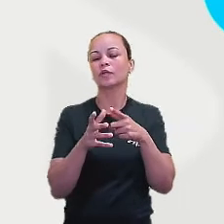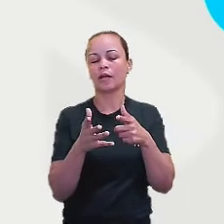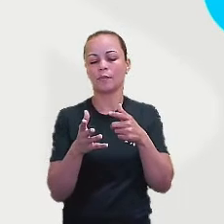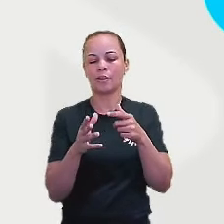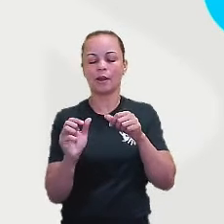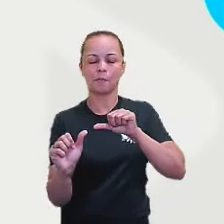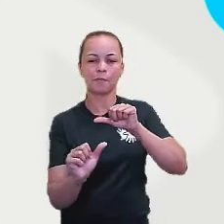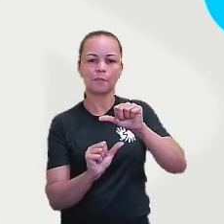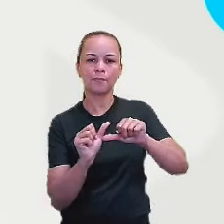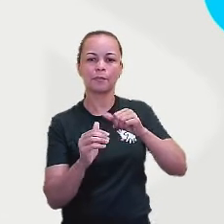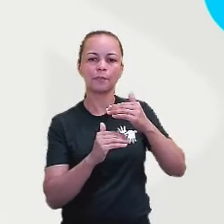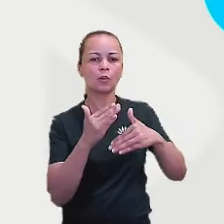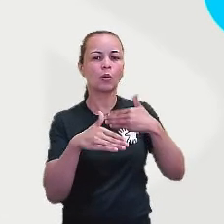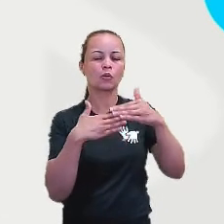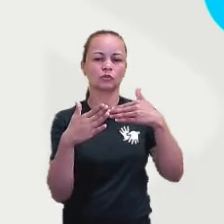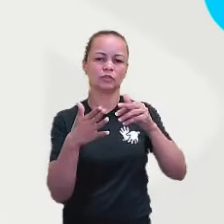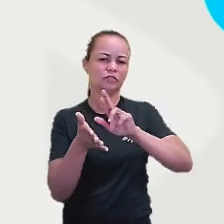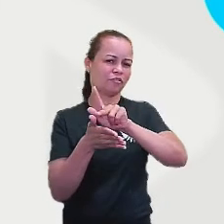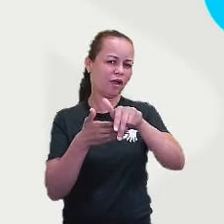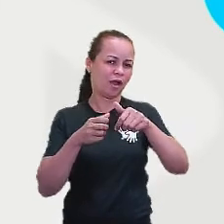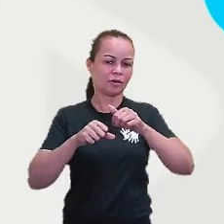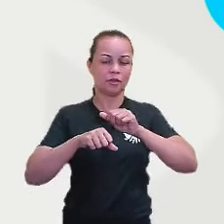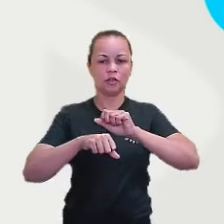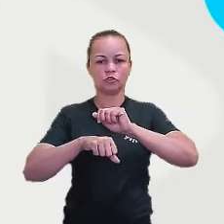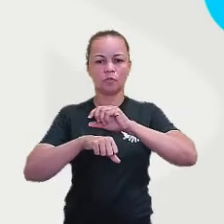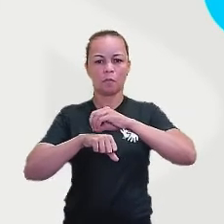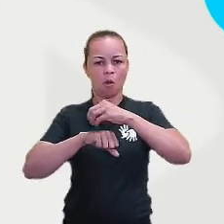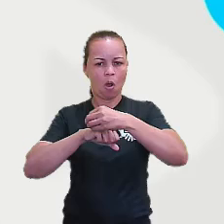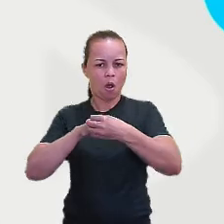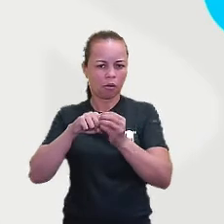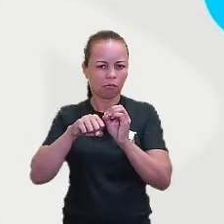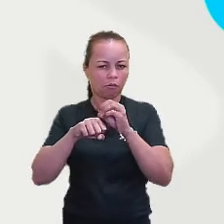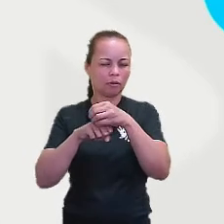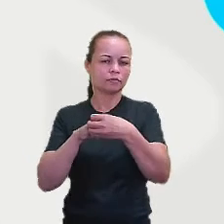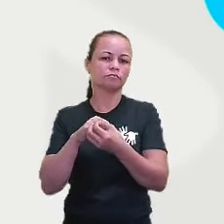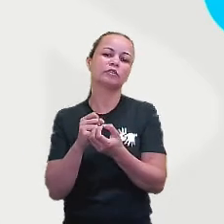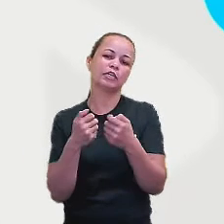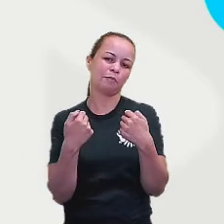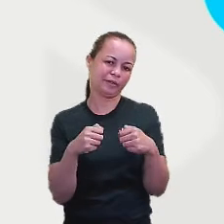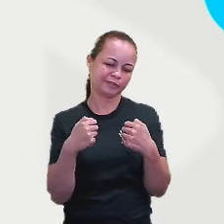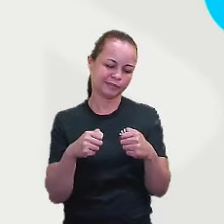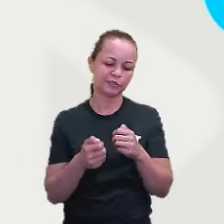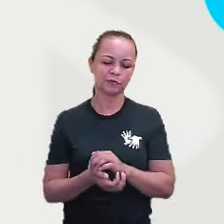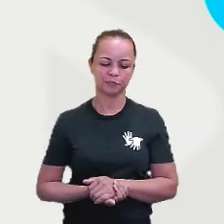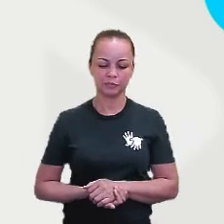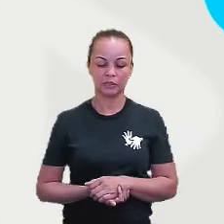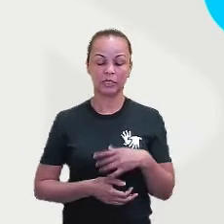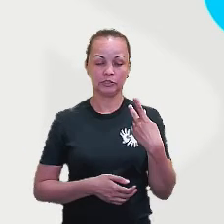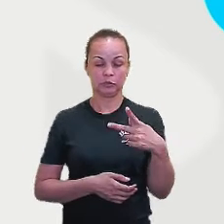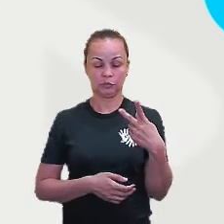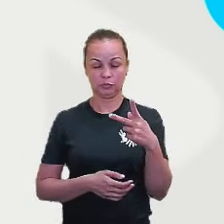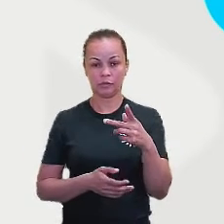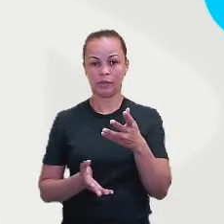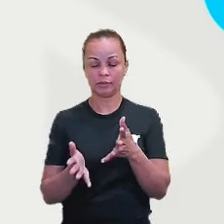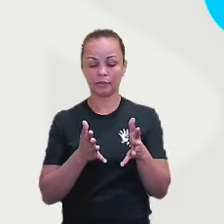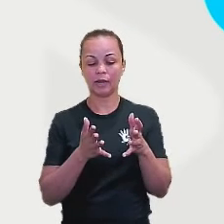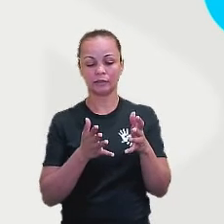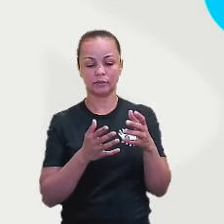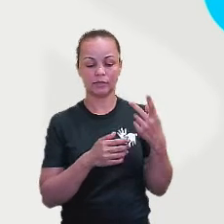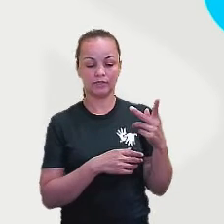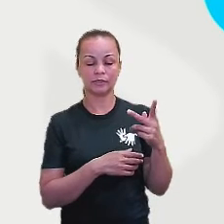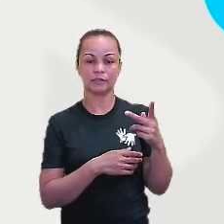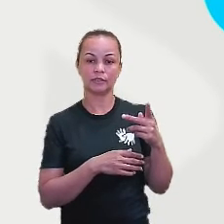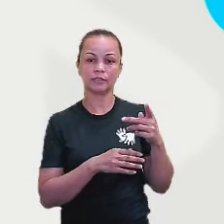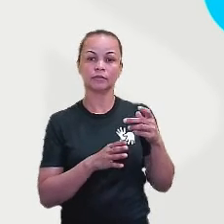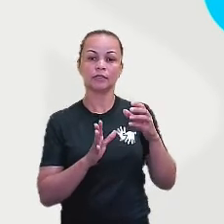Para produzir um monte de moléculas que a gente precisa. E aí, ó, como vocês estão vendo, a entrada desse carbono na forma de açúcar,